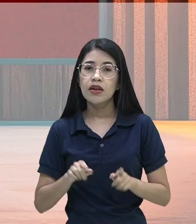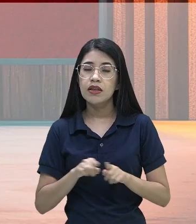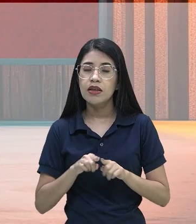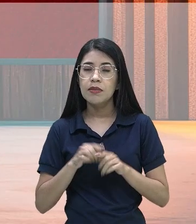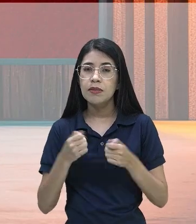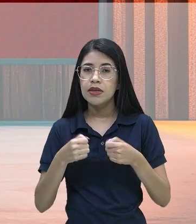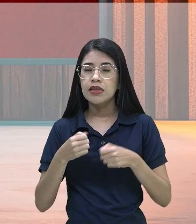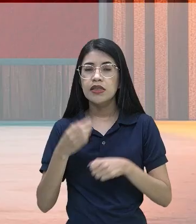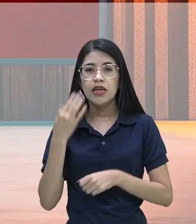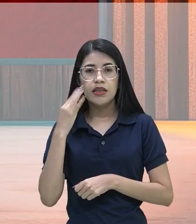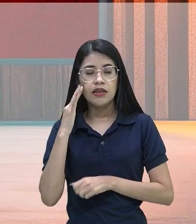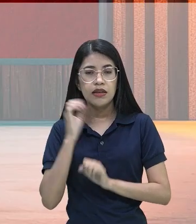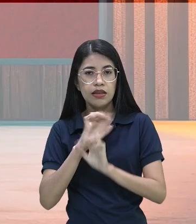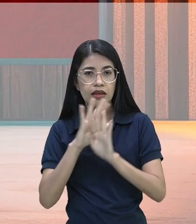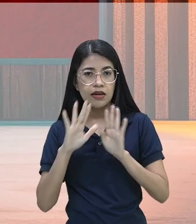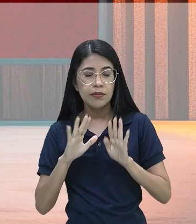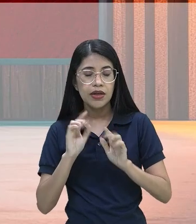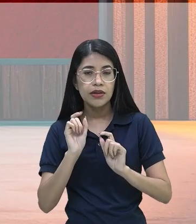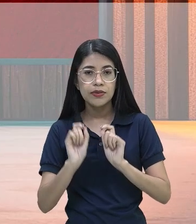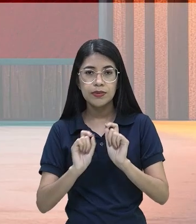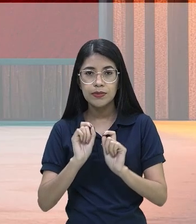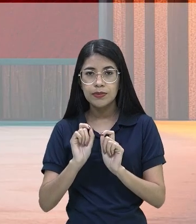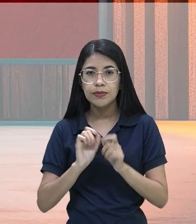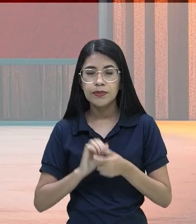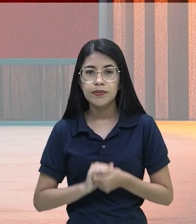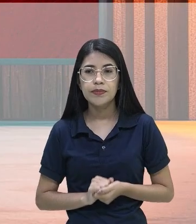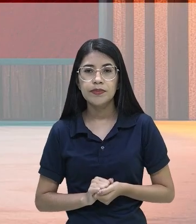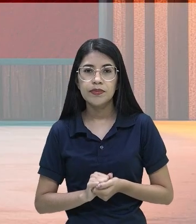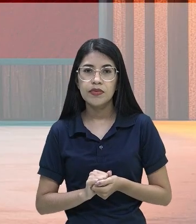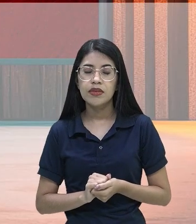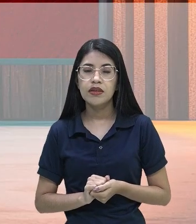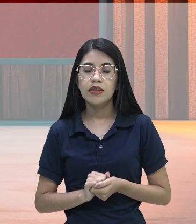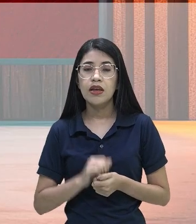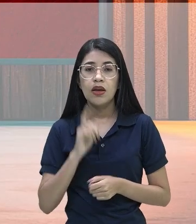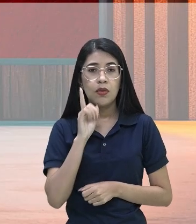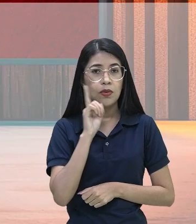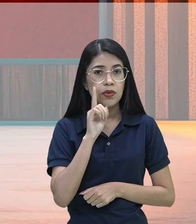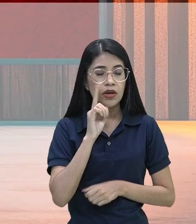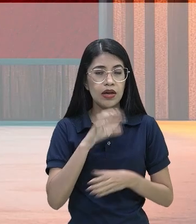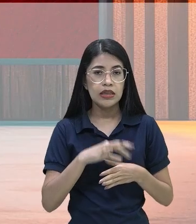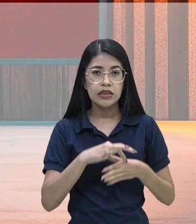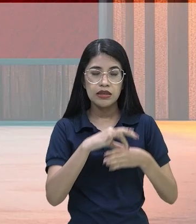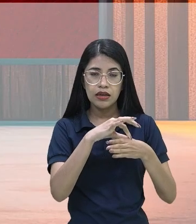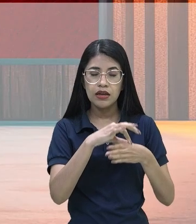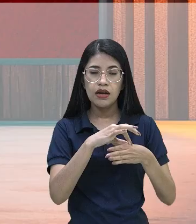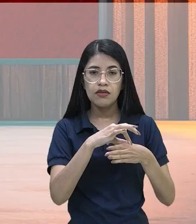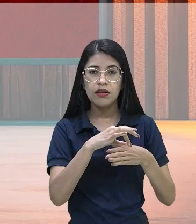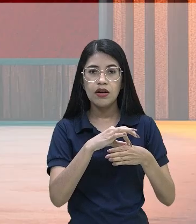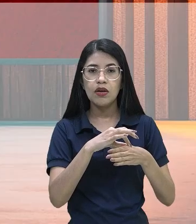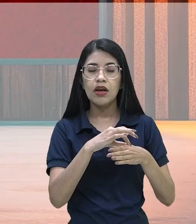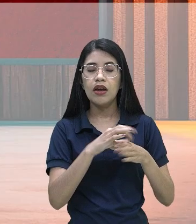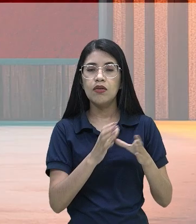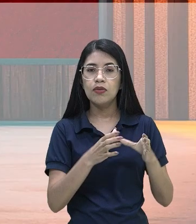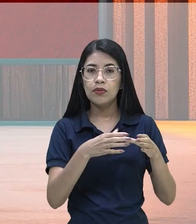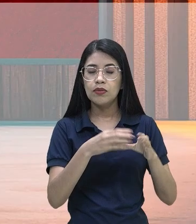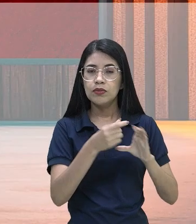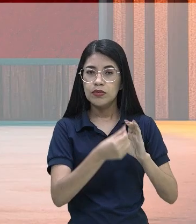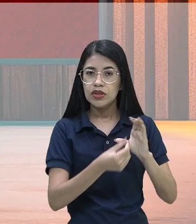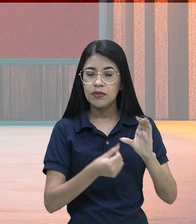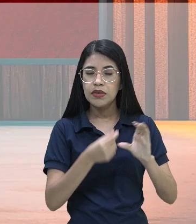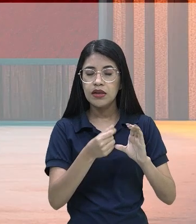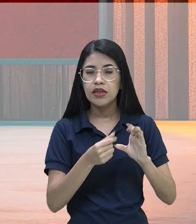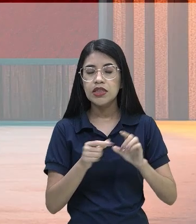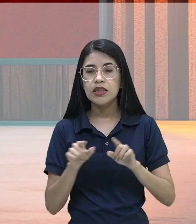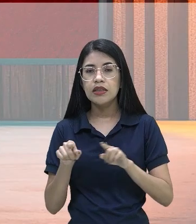que vocês tenham em mente sempre que os Estados Unidos liderava o bloco capitalista